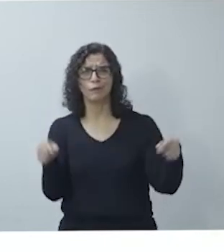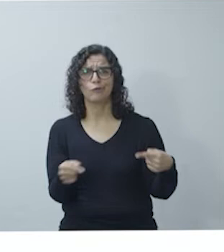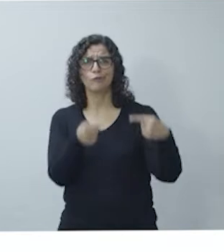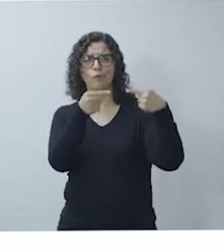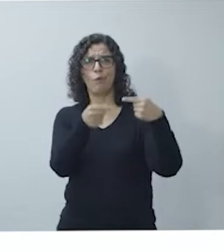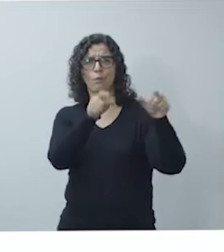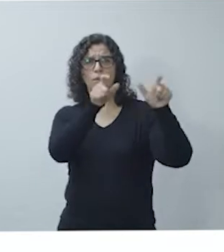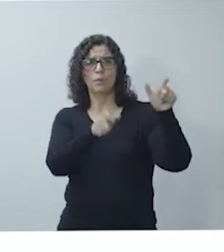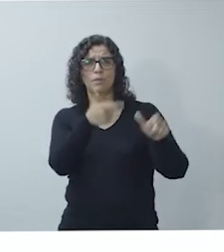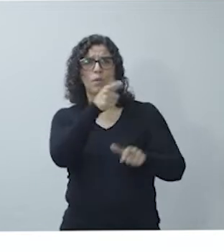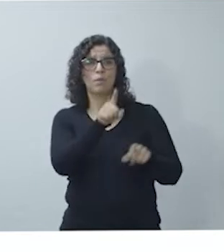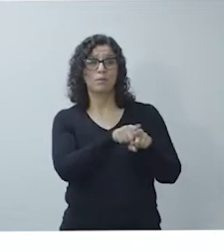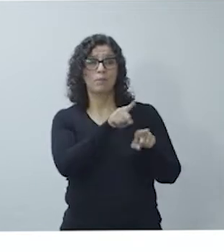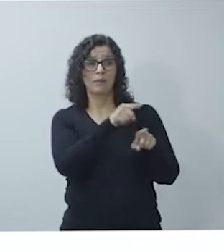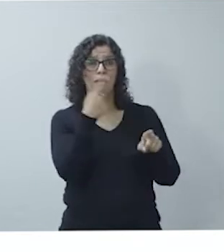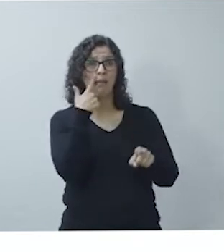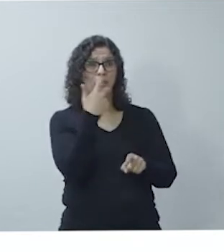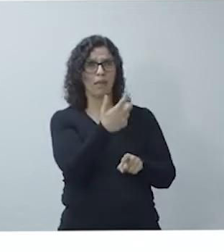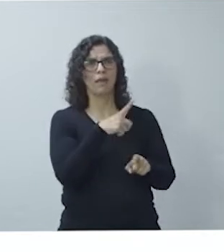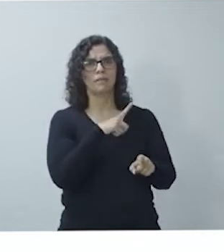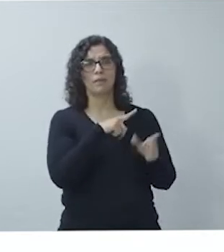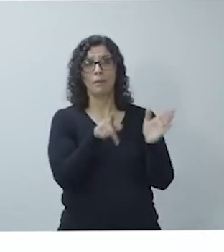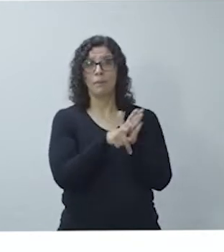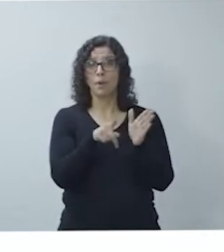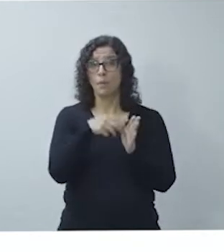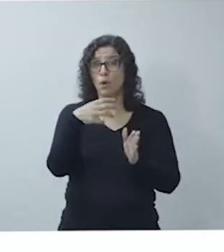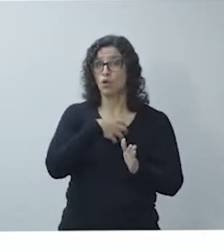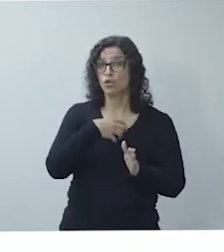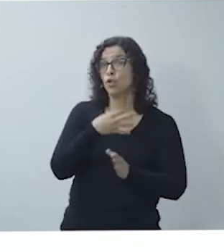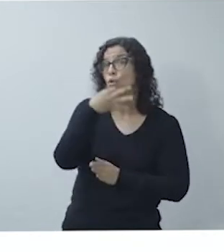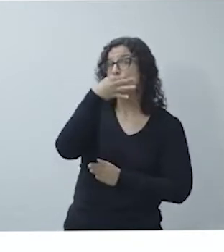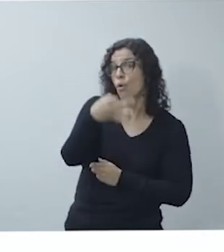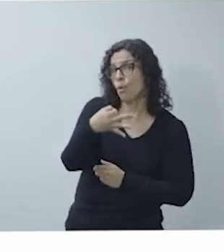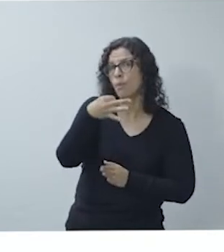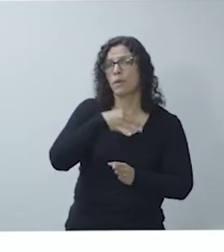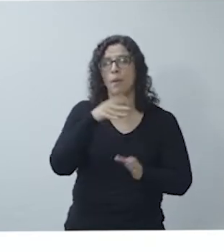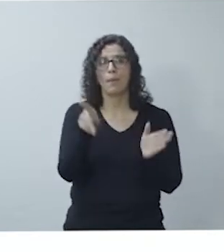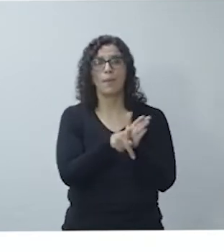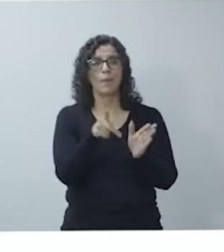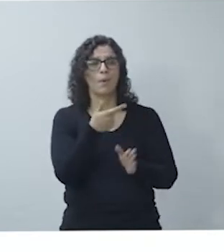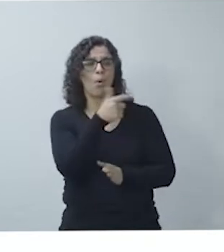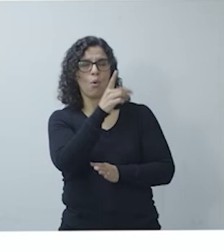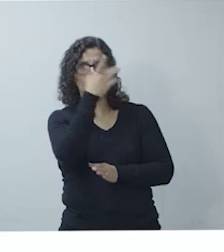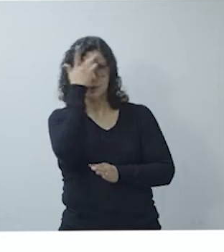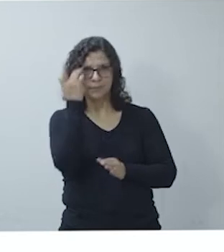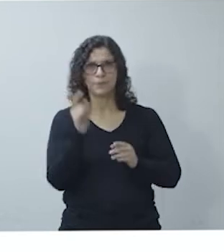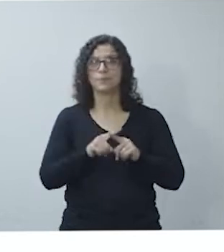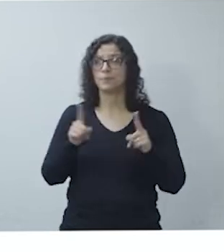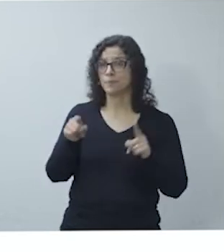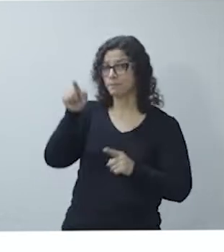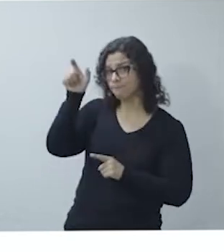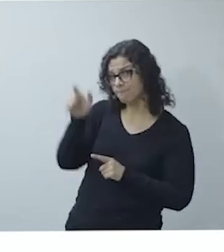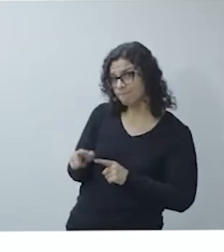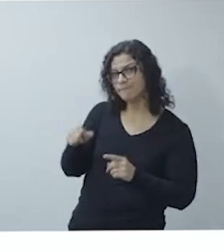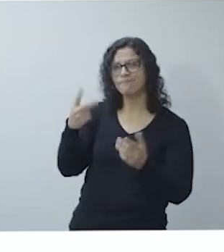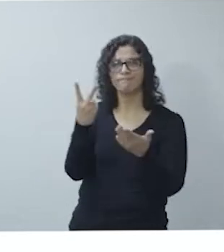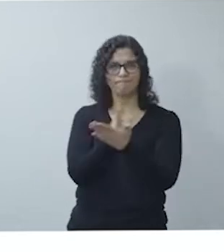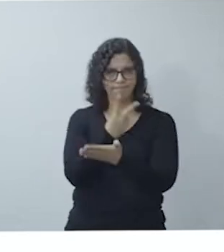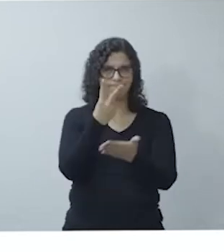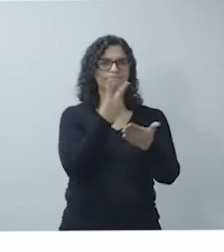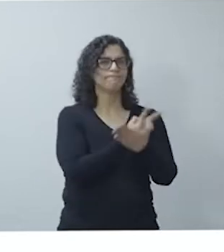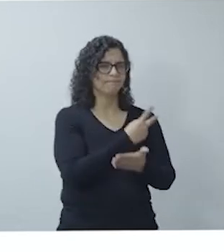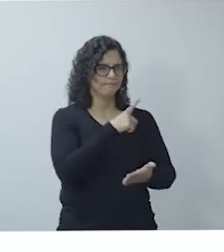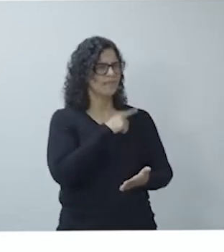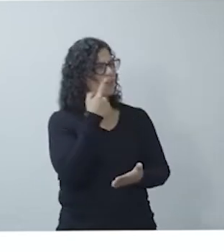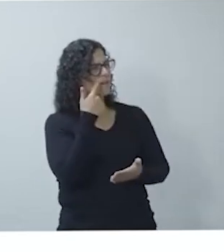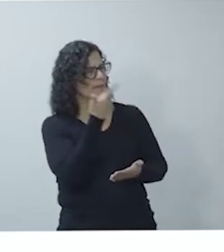outros, ou com interesses, ou presa à sugestão dos alheios. Ele via os erros,